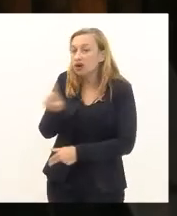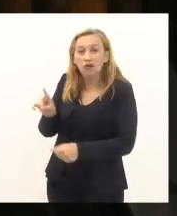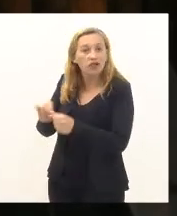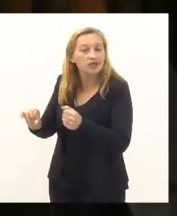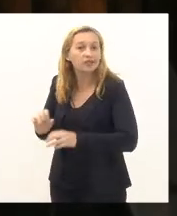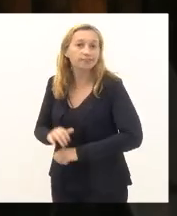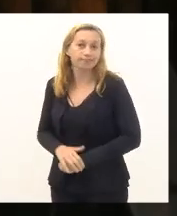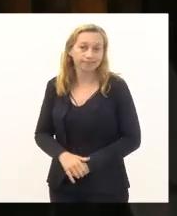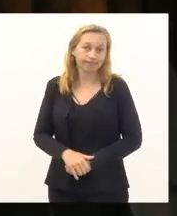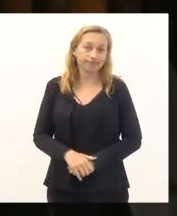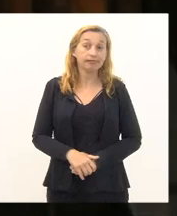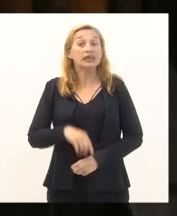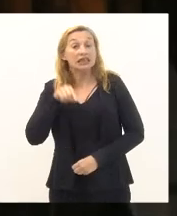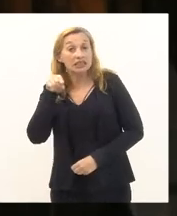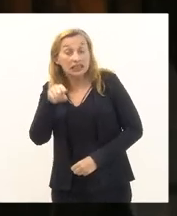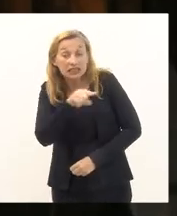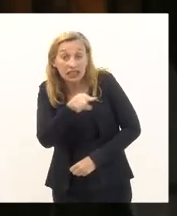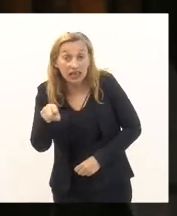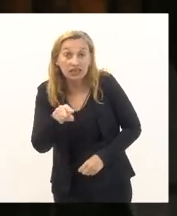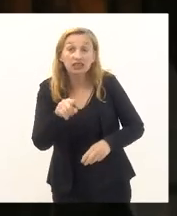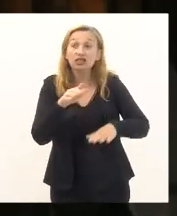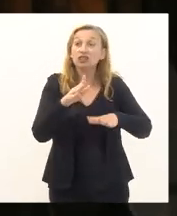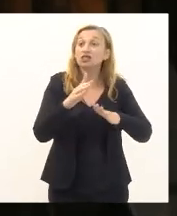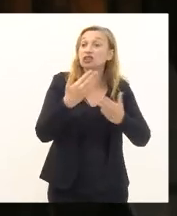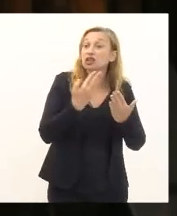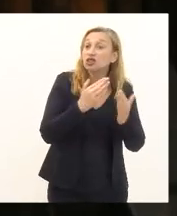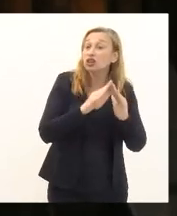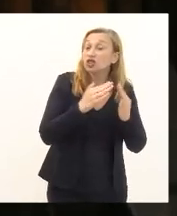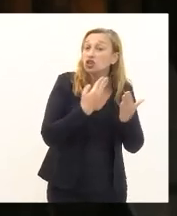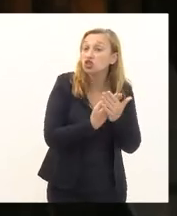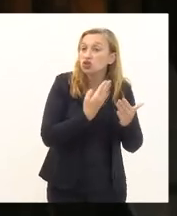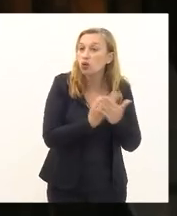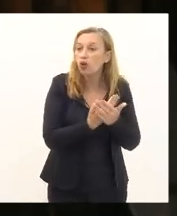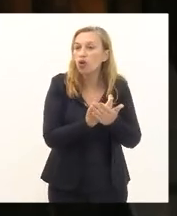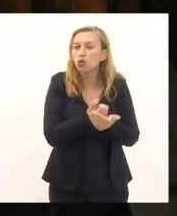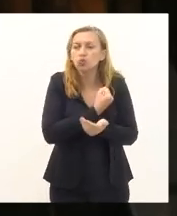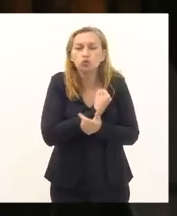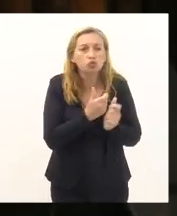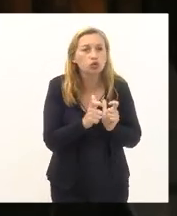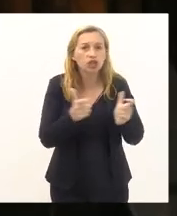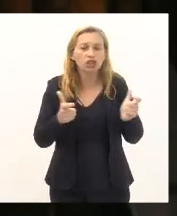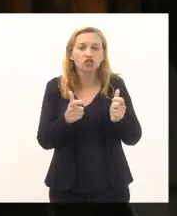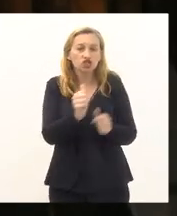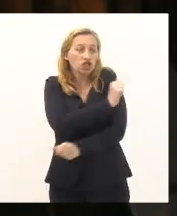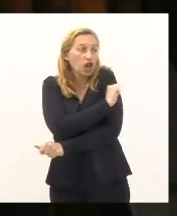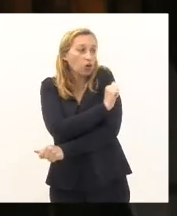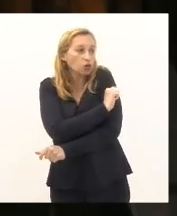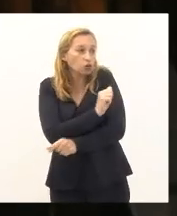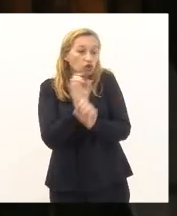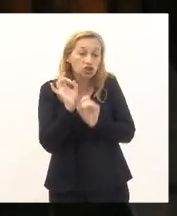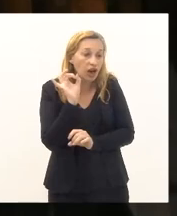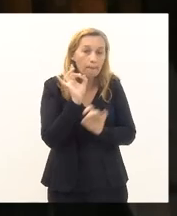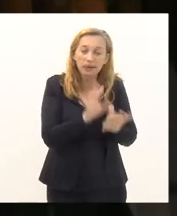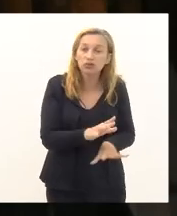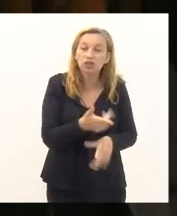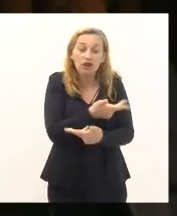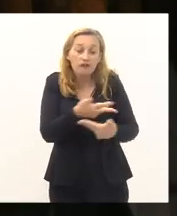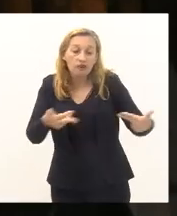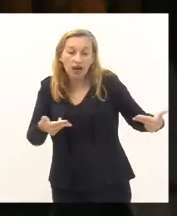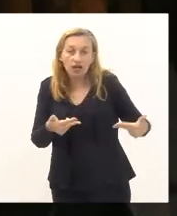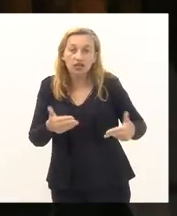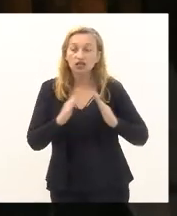fazendo. E essas escolas estão batendo recorde de evasão. Nós vamos chegar, em muitas